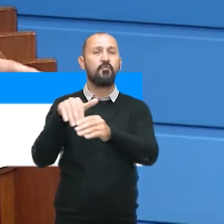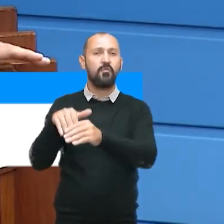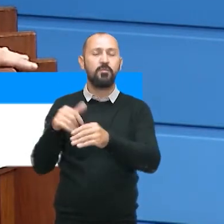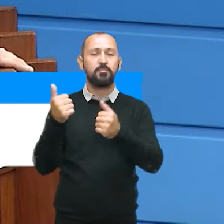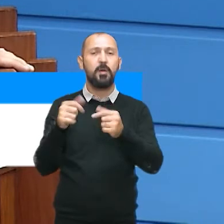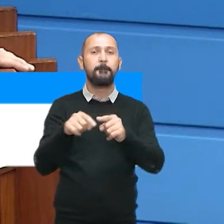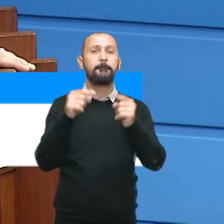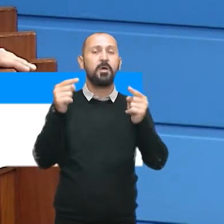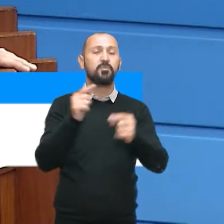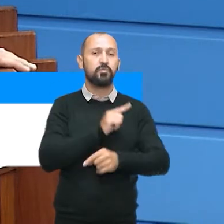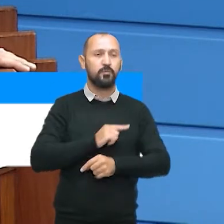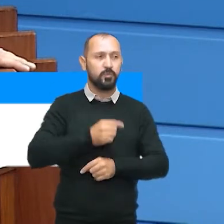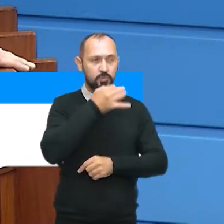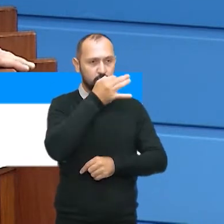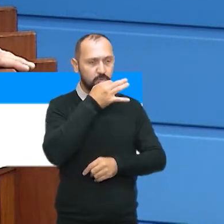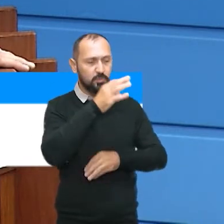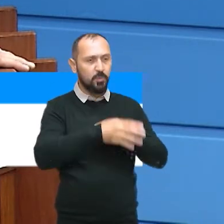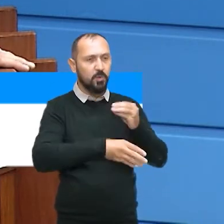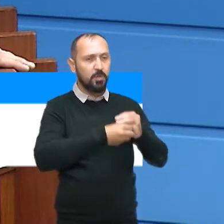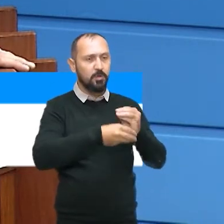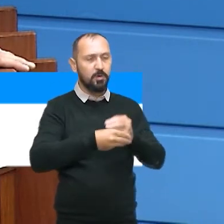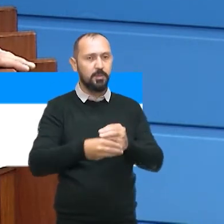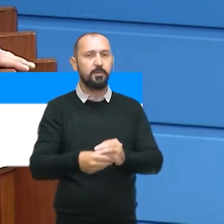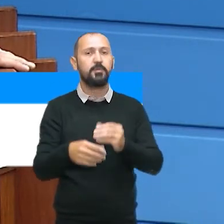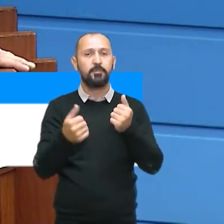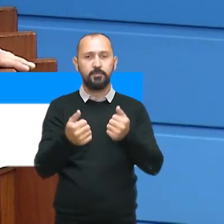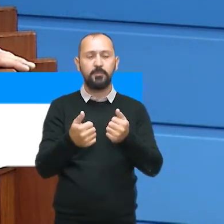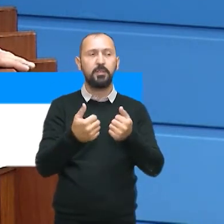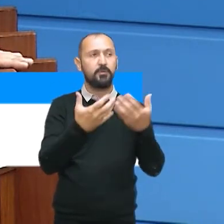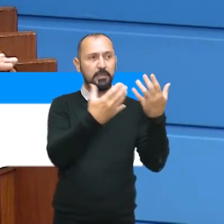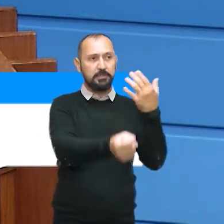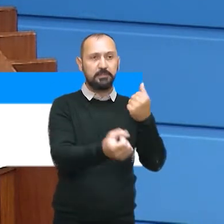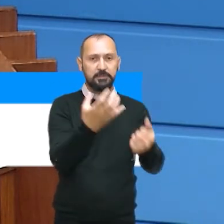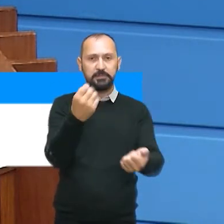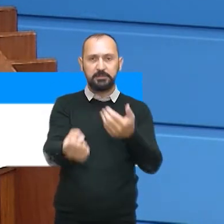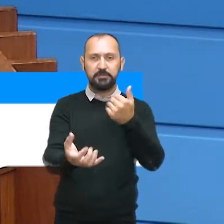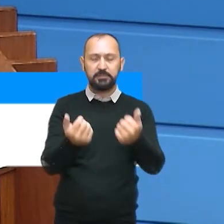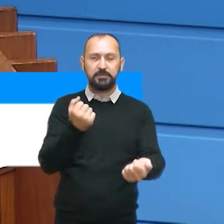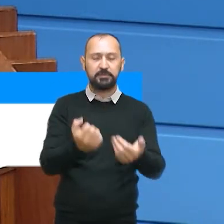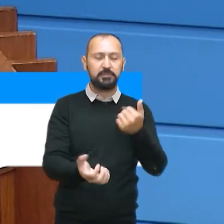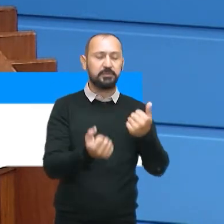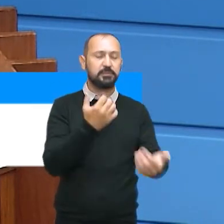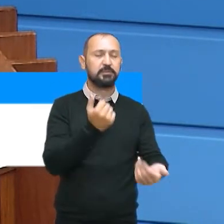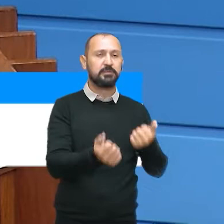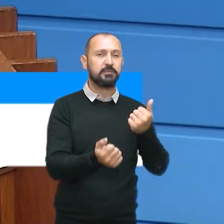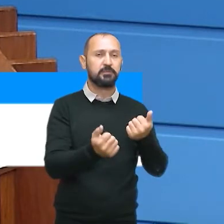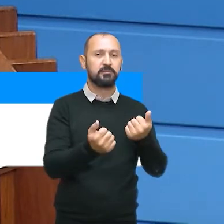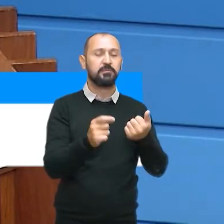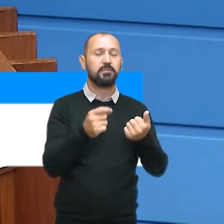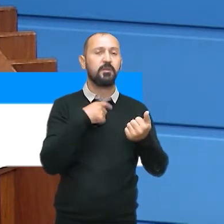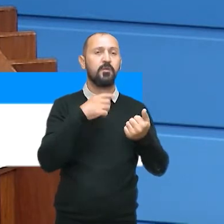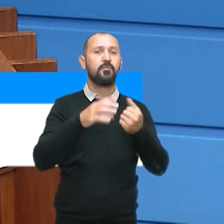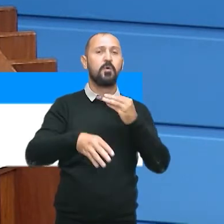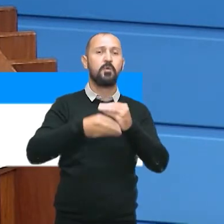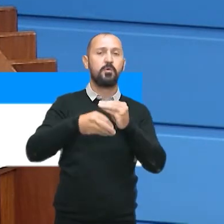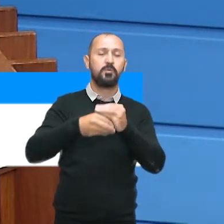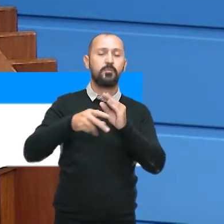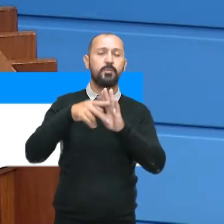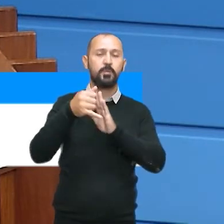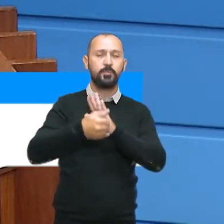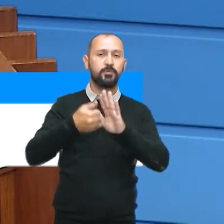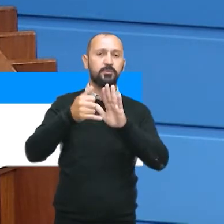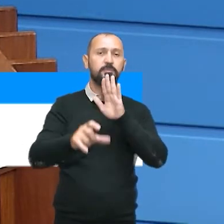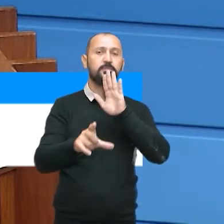ser aprovado. No entanto, o governo sugeriu emendas. As emendas foram acatadas e